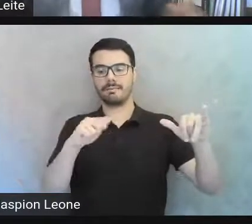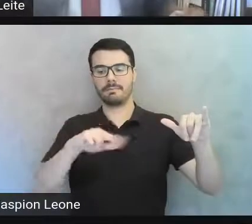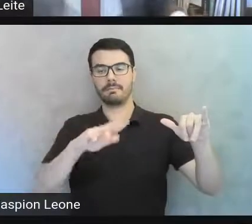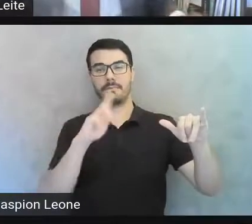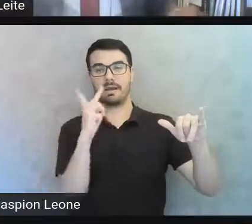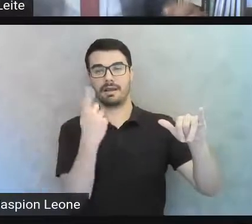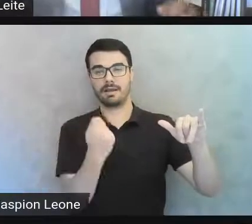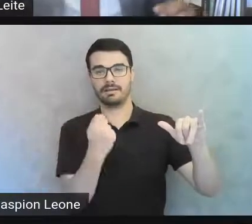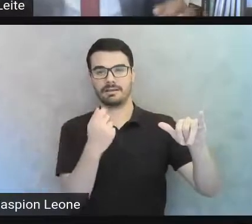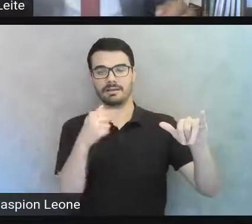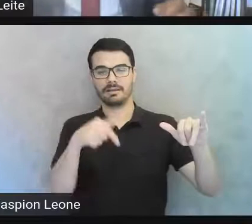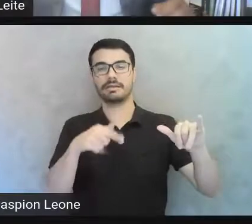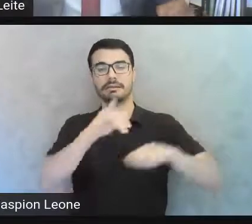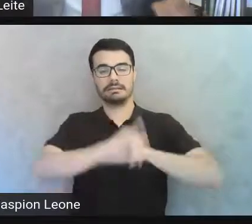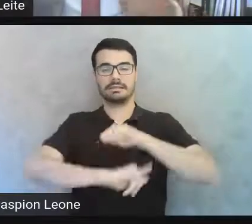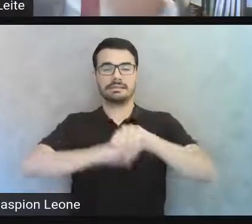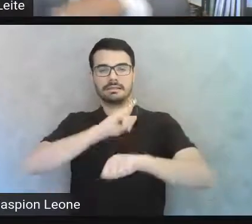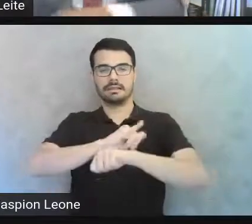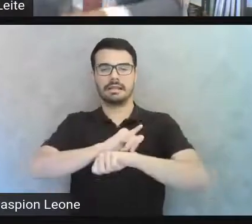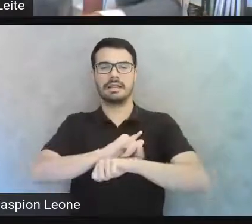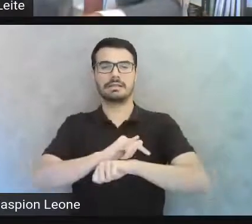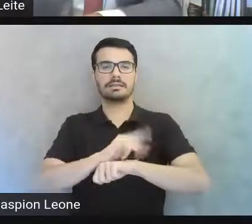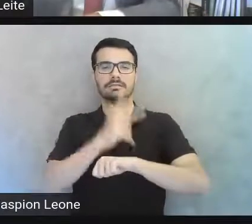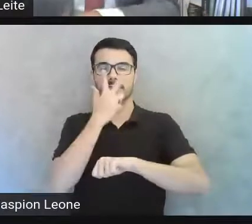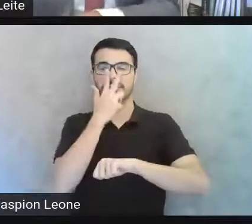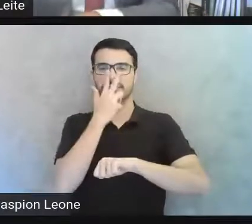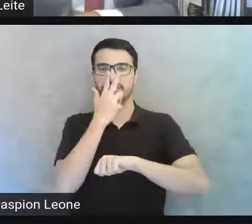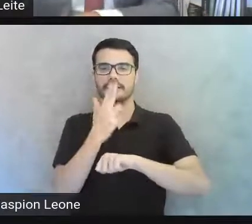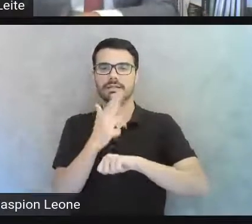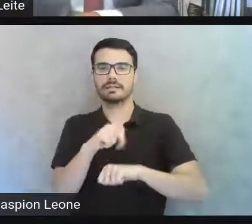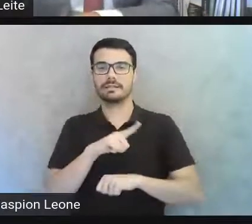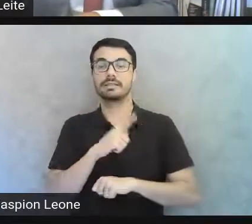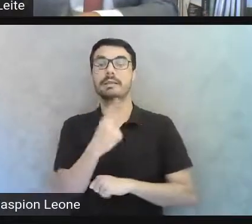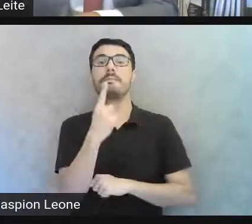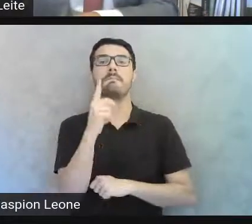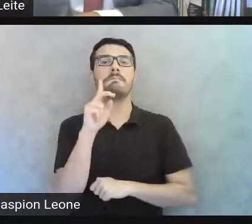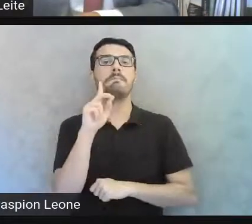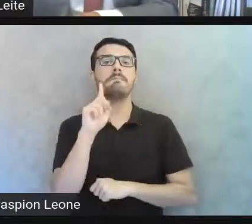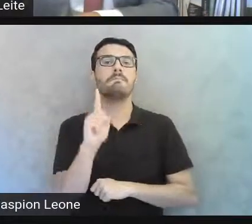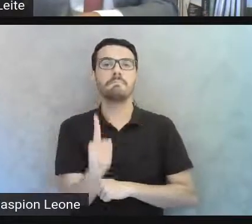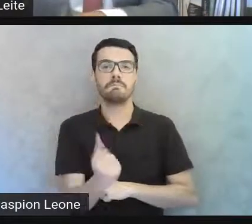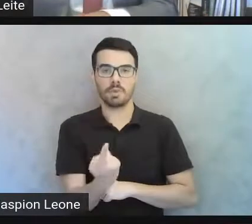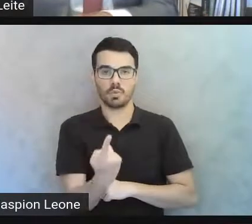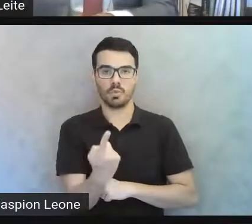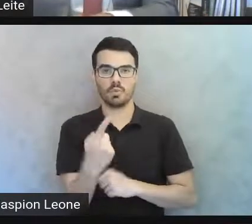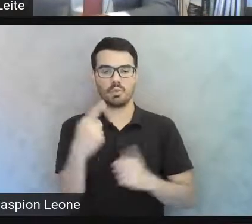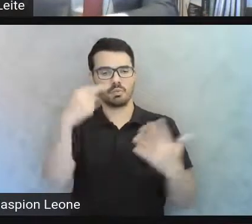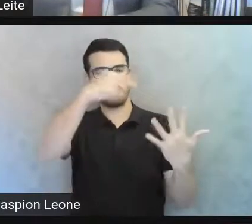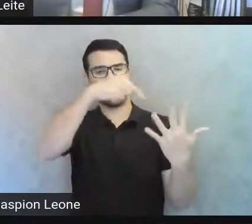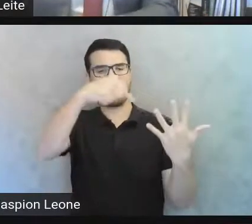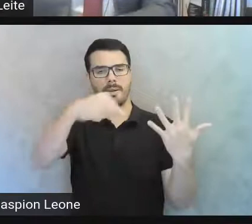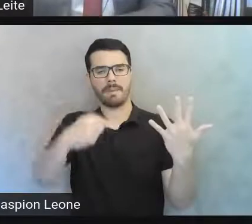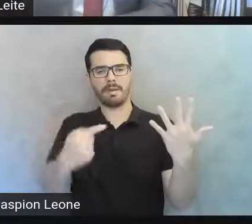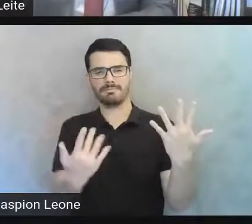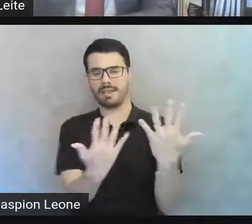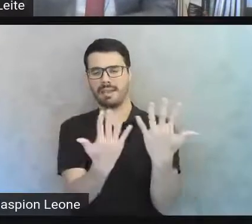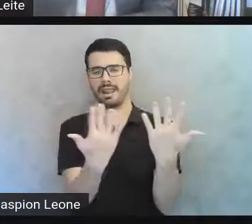vez mais com a internet também e tal. Se você tem 1000 concorrentes, você está contra uma